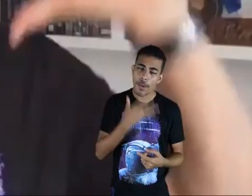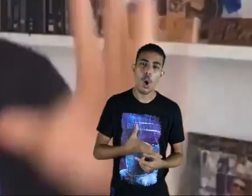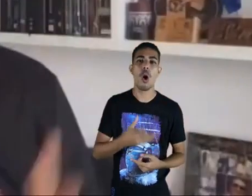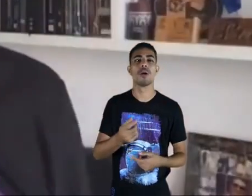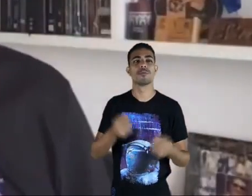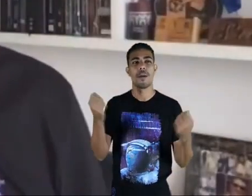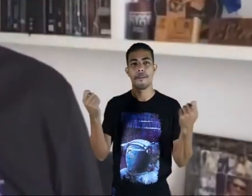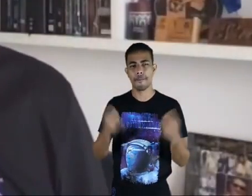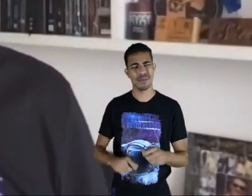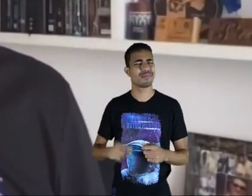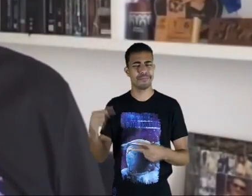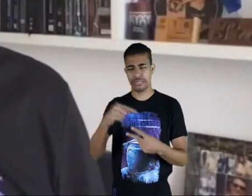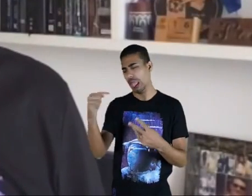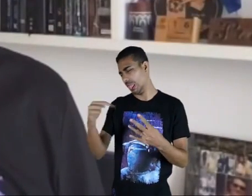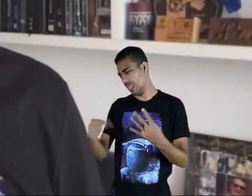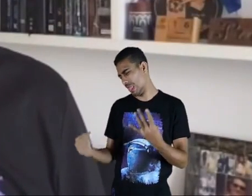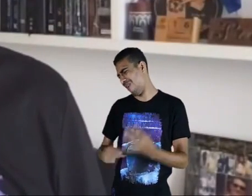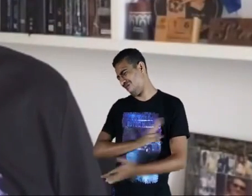dar inúmeros nomes.